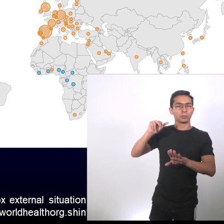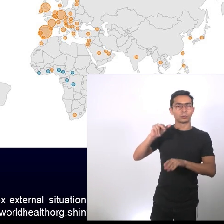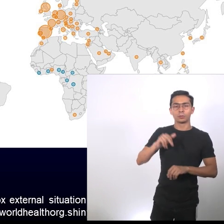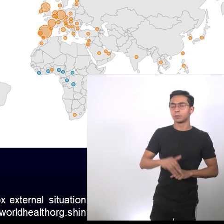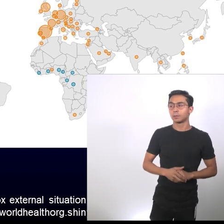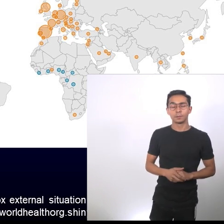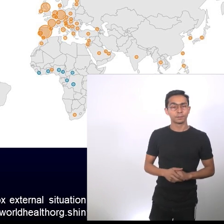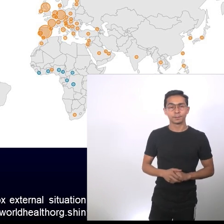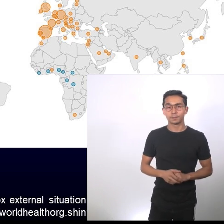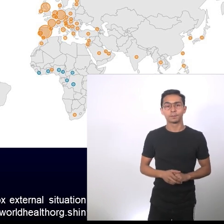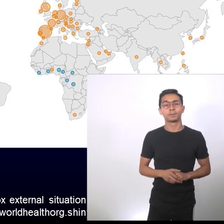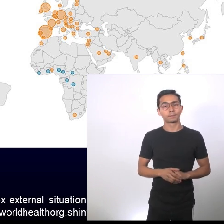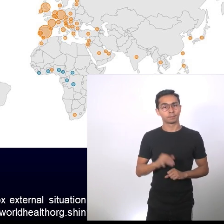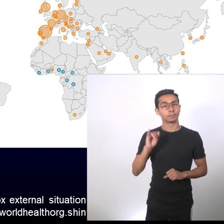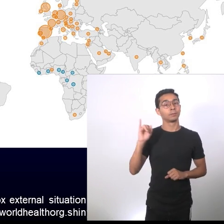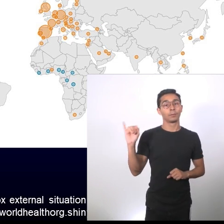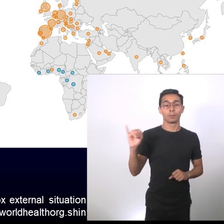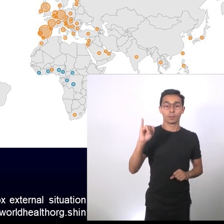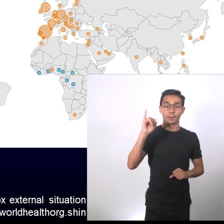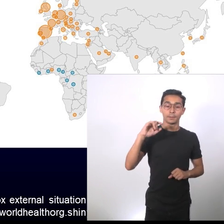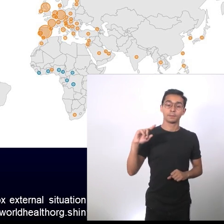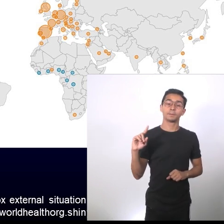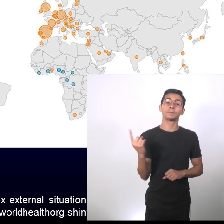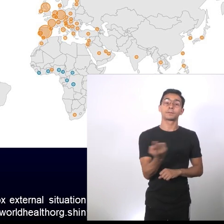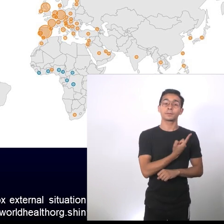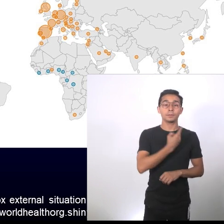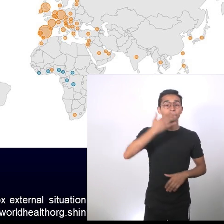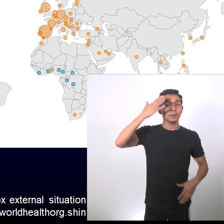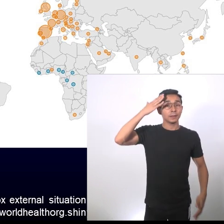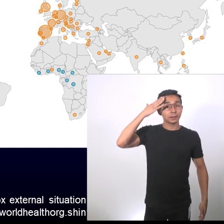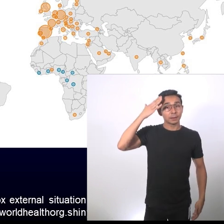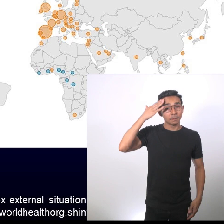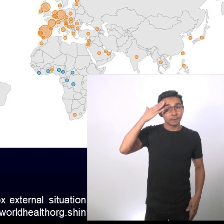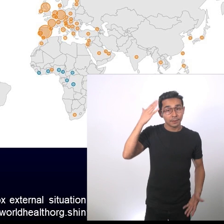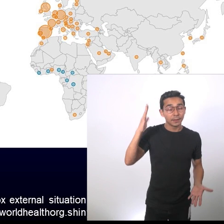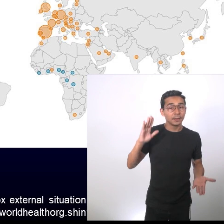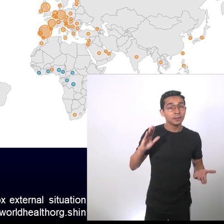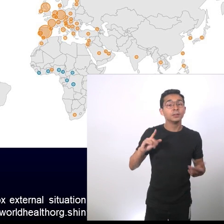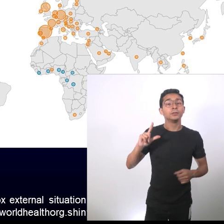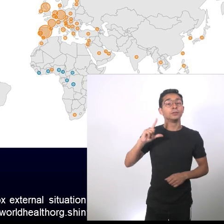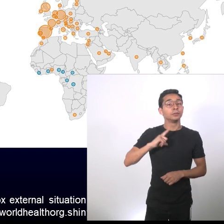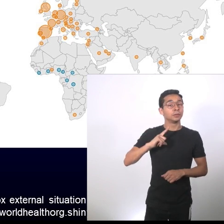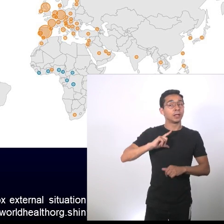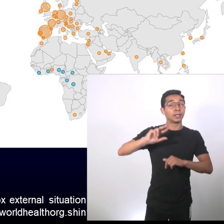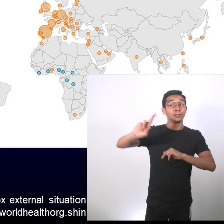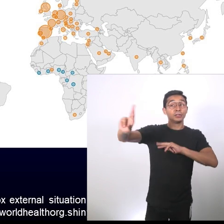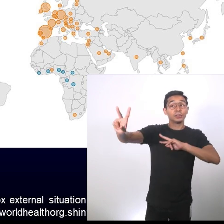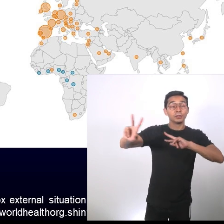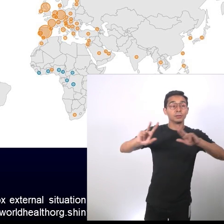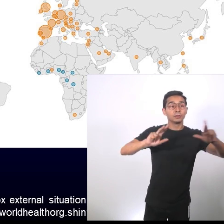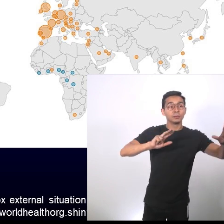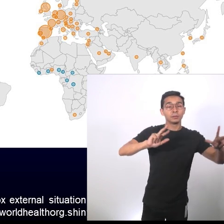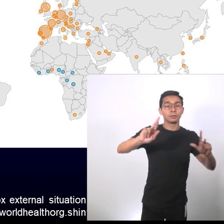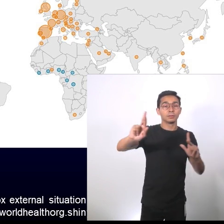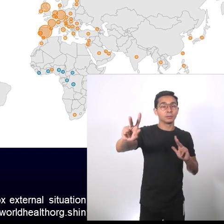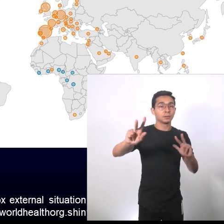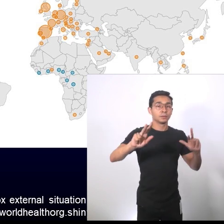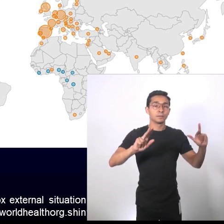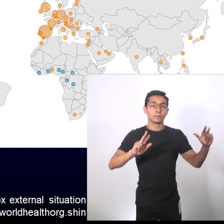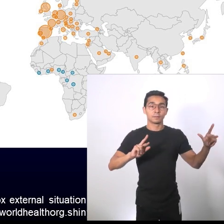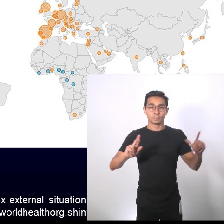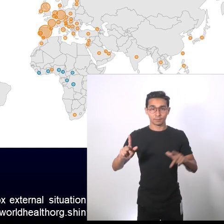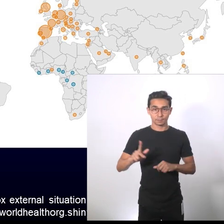que a gente reconheça que há diferenças substanciais no que diz respeito ao que está acontecendo com a doença nesse